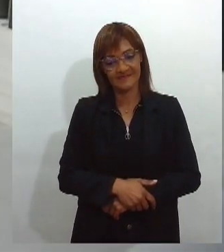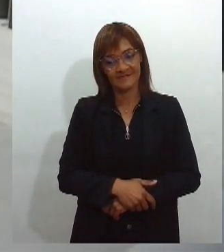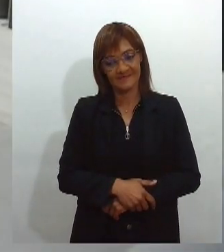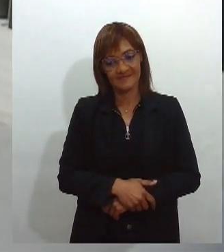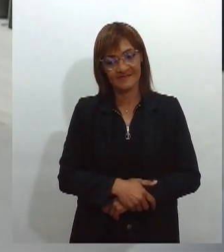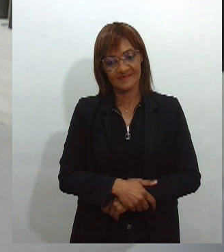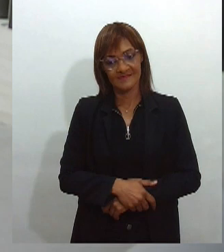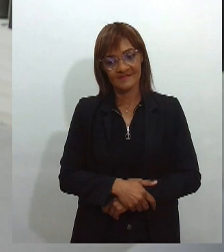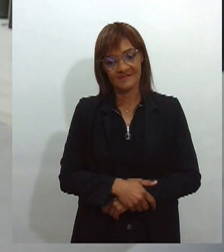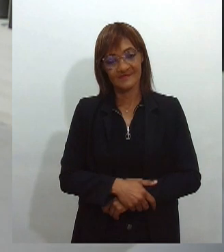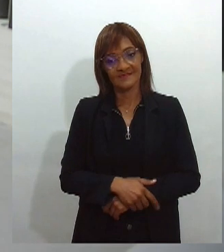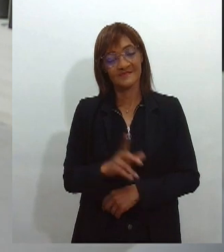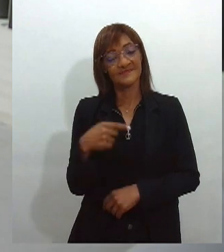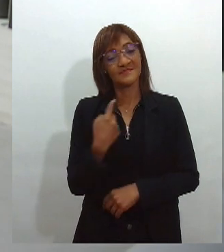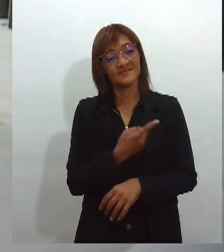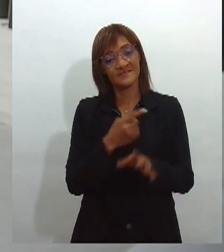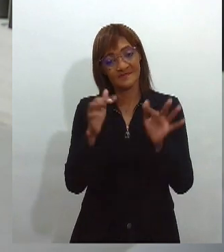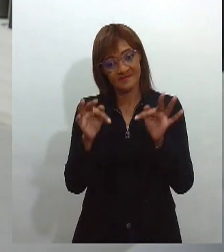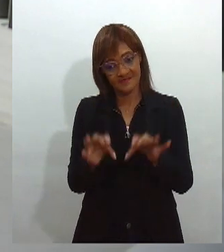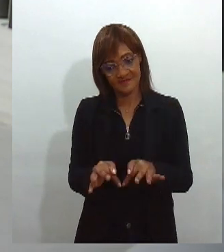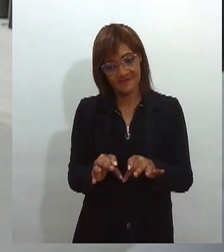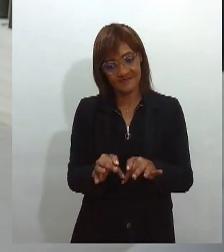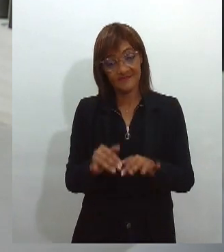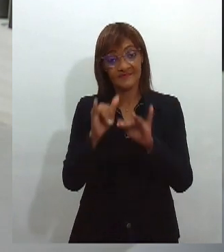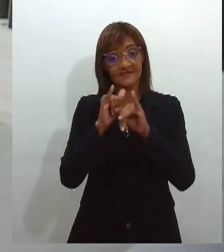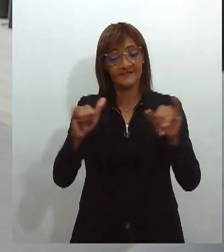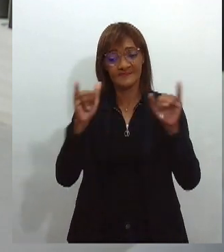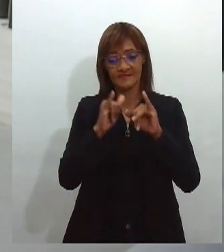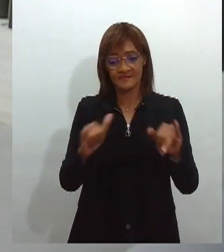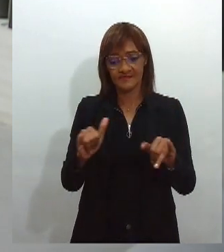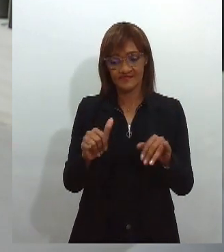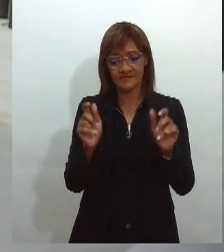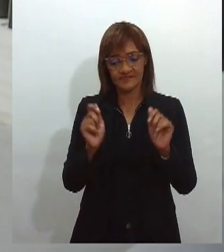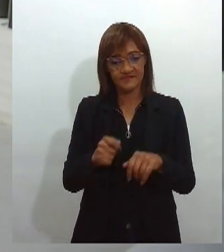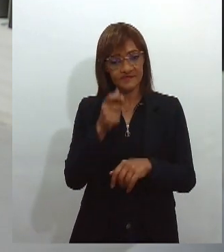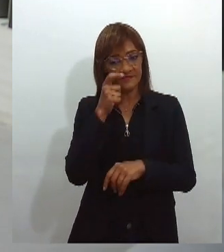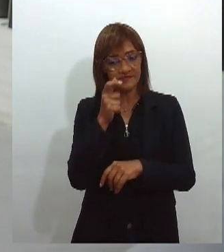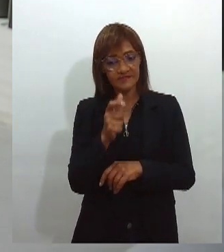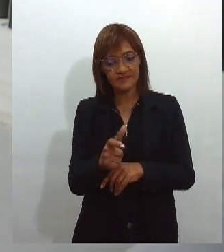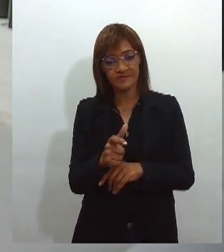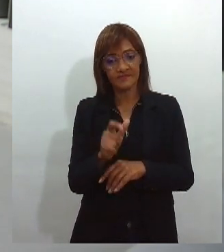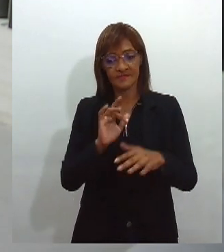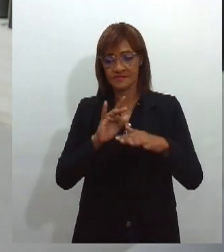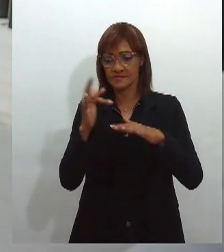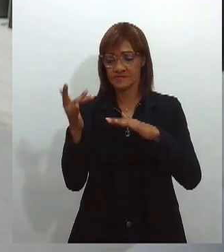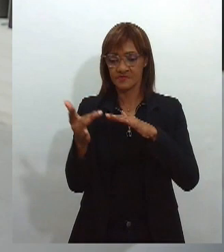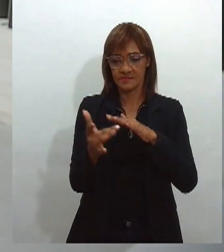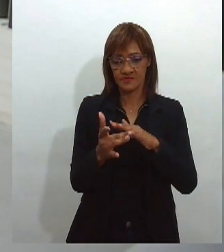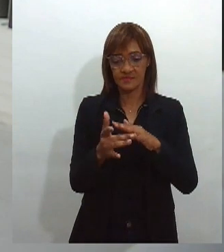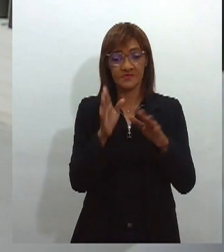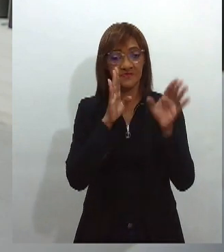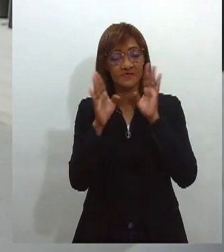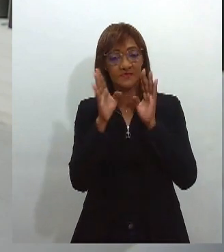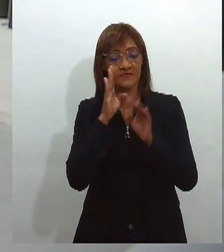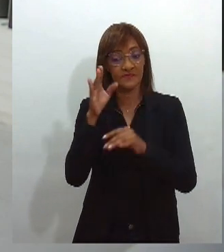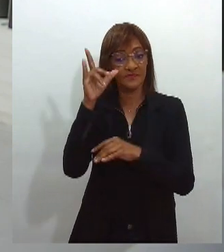E a gente fica por aqui. Outras notícias você confere em nossas redes sociais, no Face e no Instagram, através